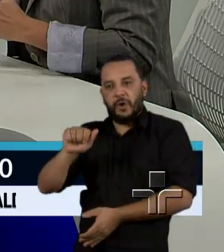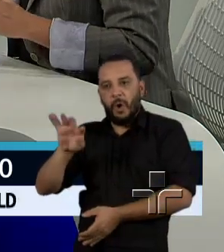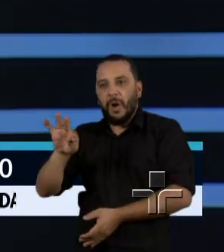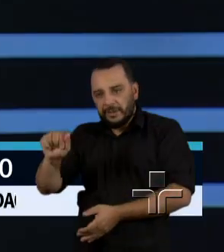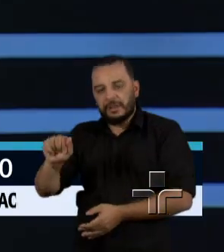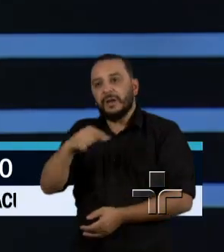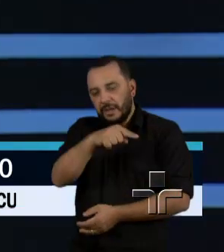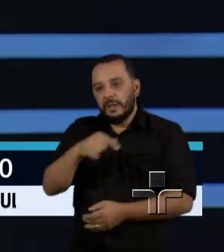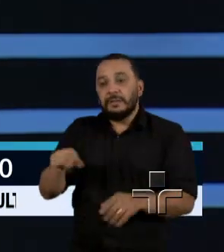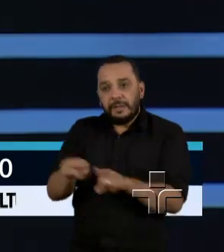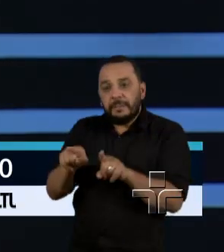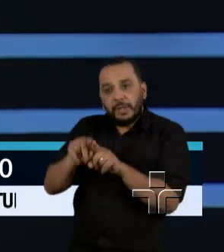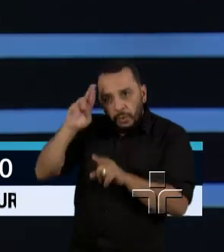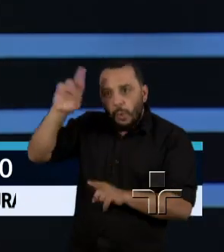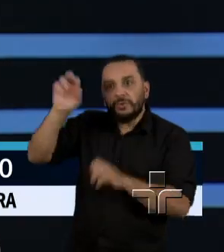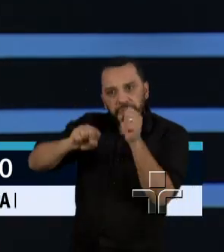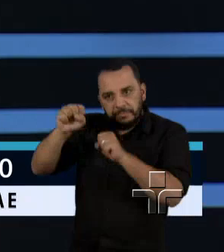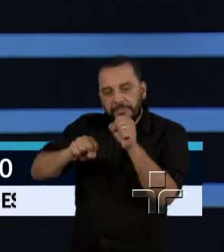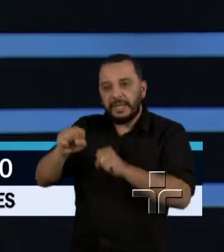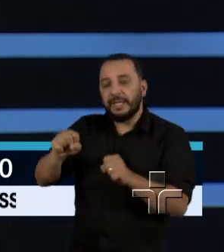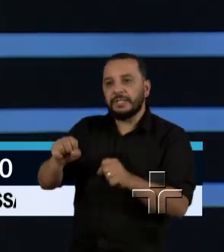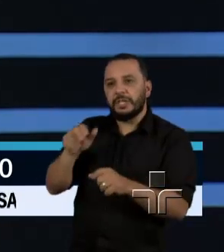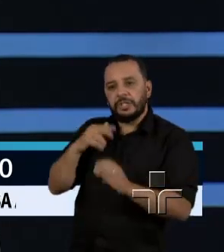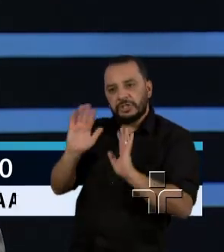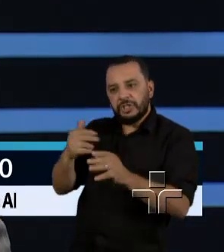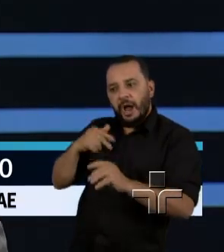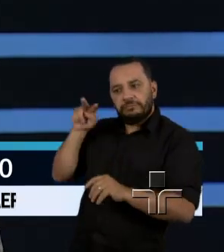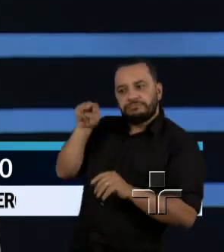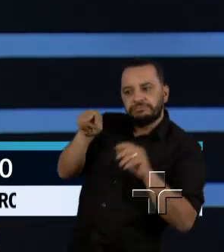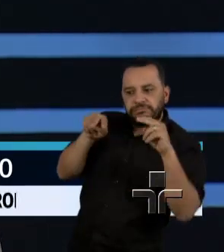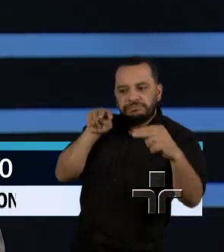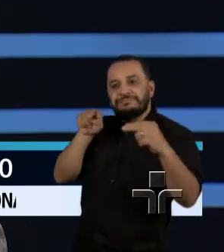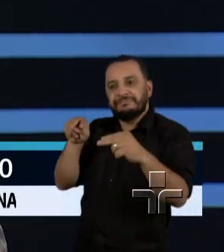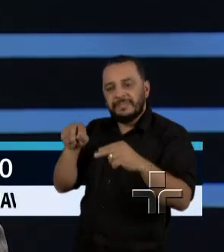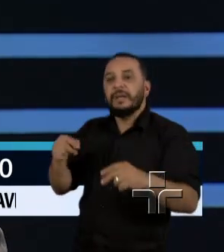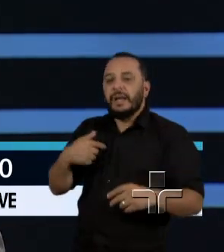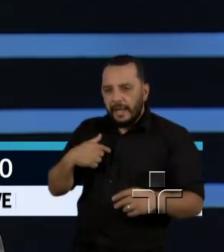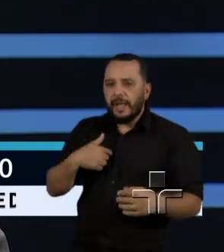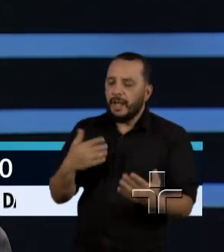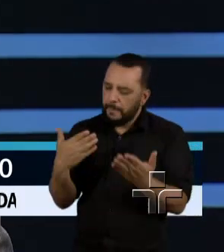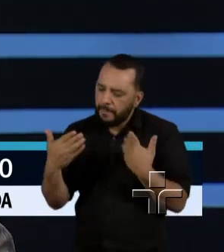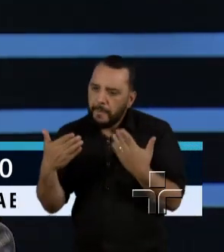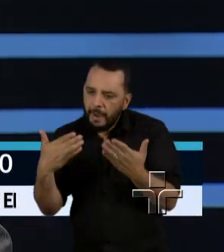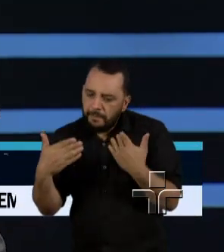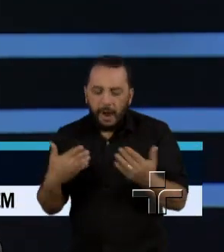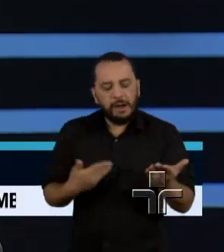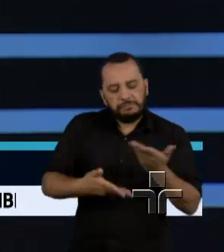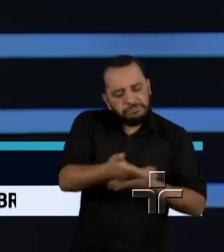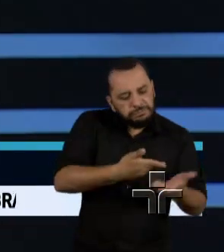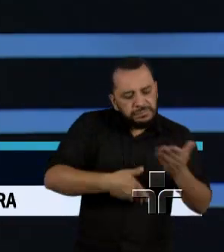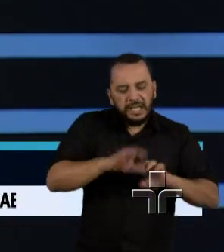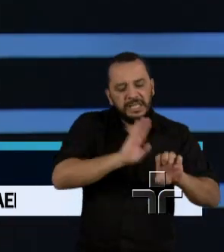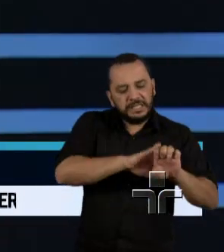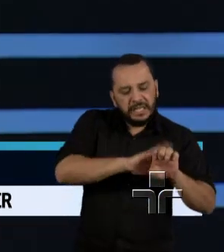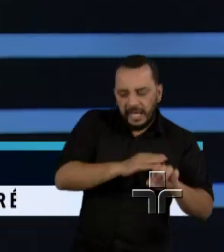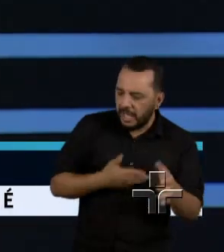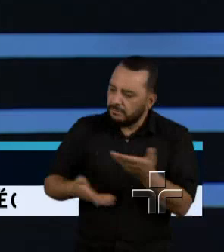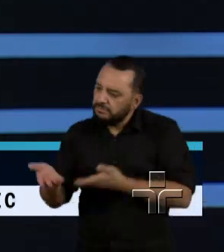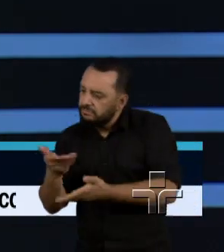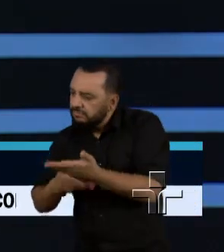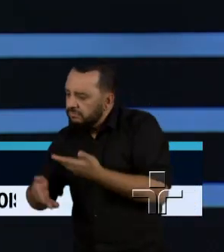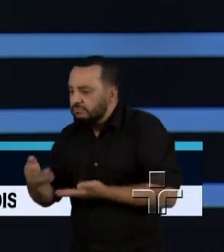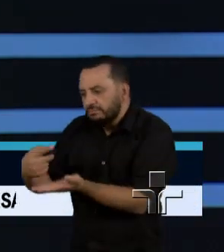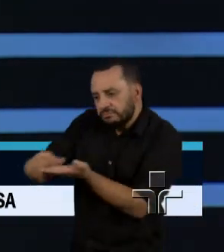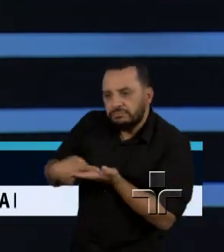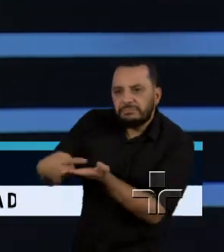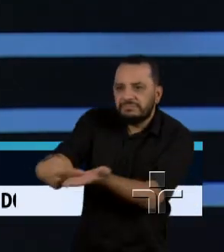empresários, várias pessoas que acompanharam ele, porque ele fala com a esquerda, ele tem interlocutores com a esquerda, ele foi um articulador importante.